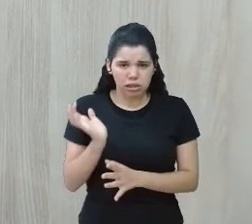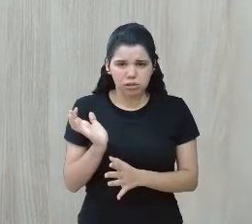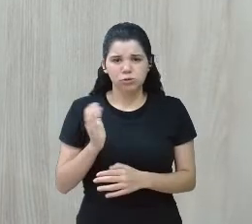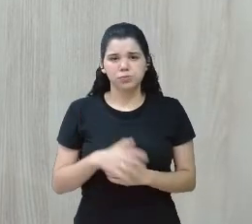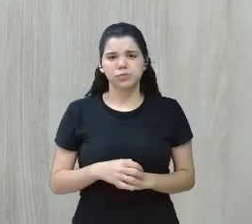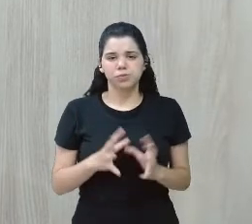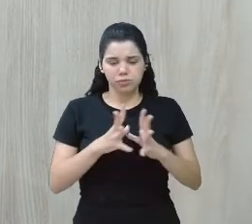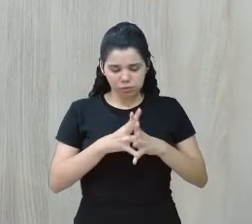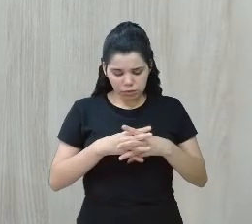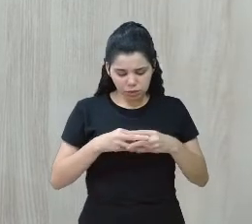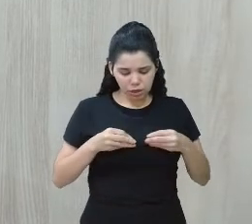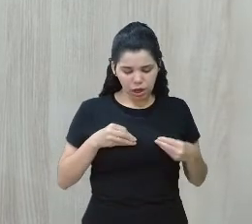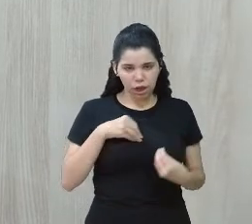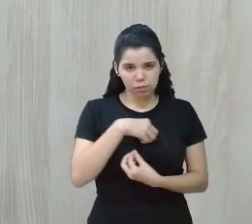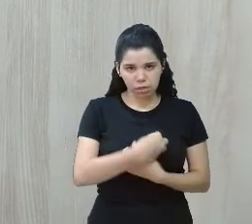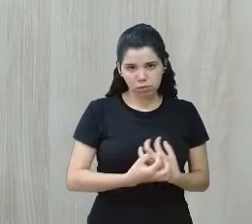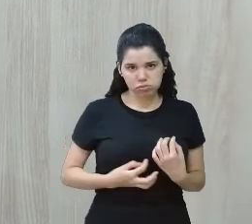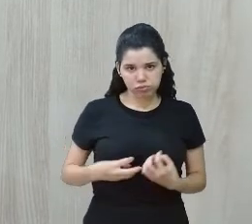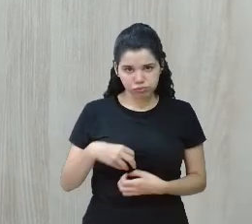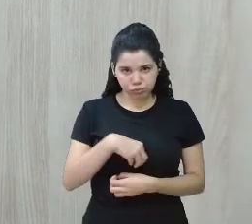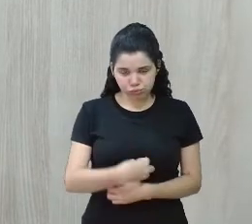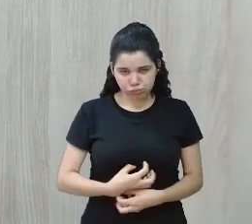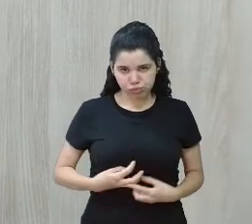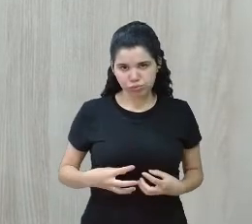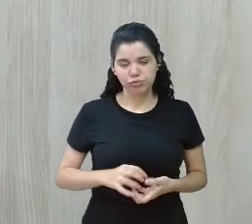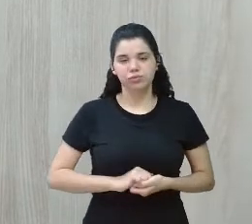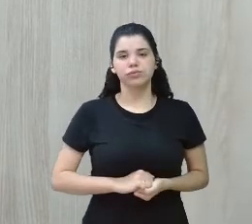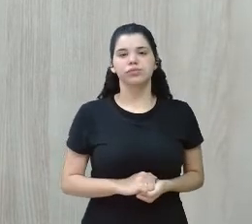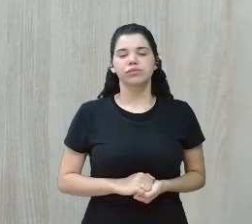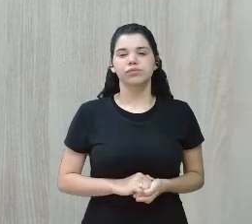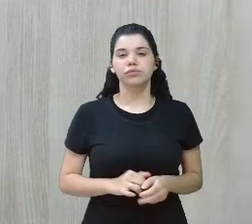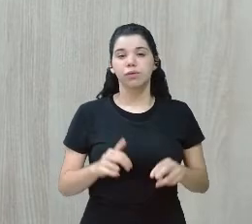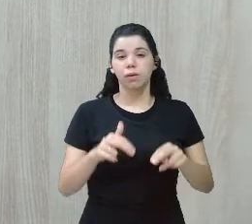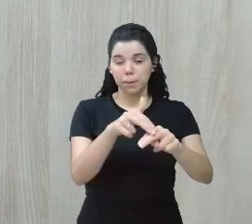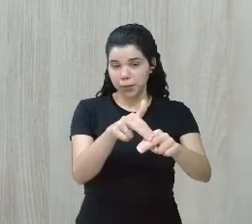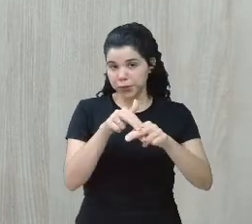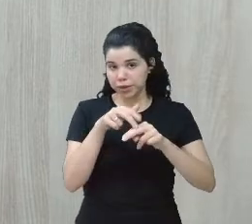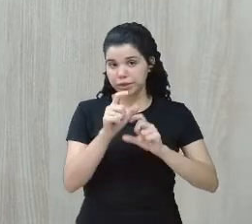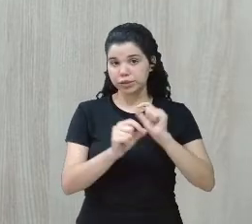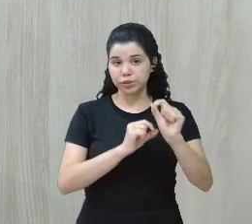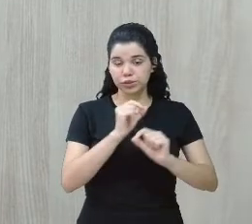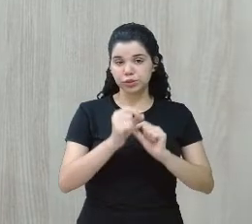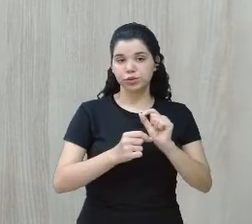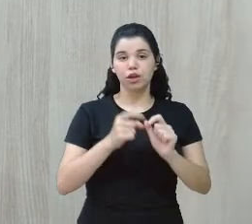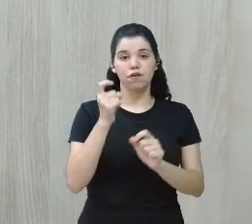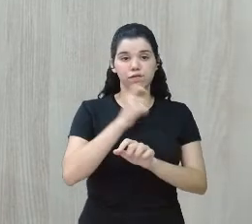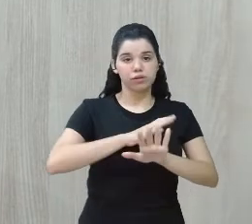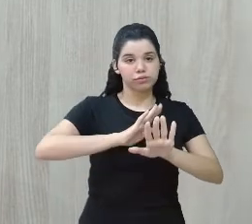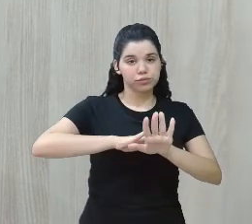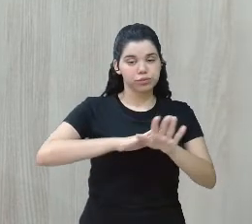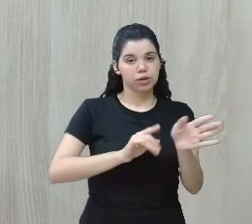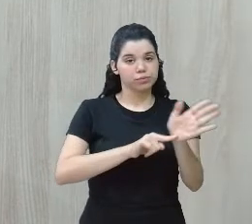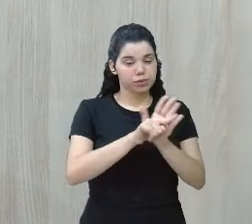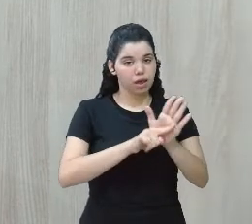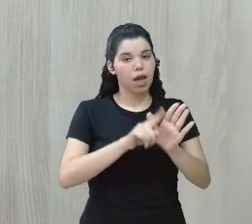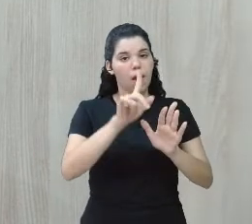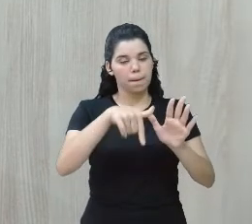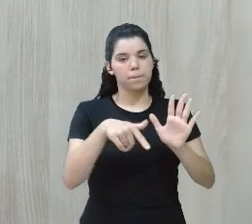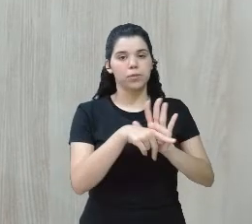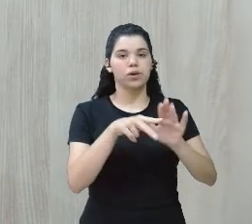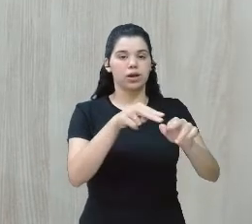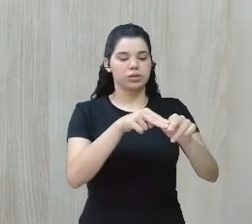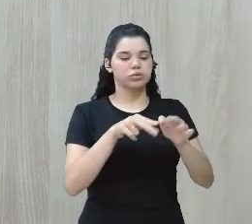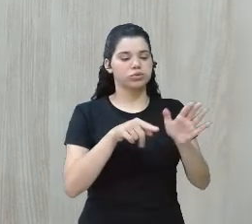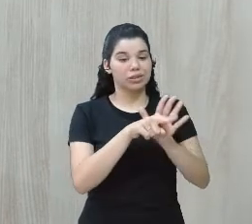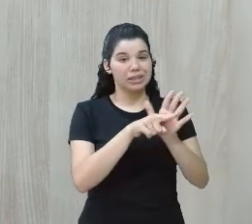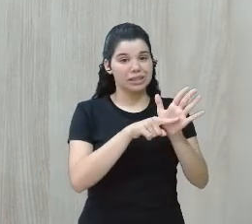de sanar aquele invasor, de destruir aquele invasor. Então, esse falso diagnóstico deve-se a isso, a esse exame